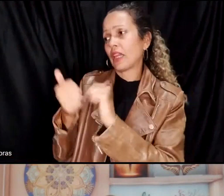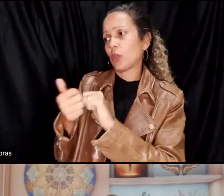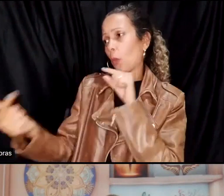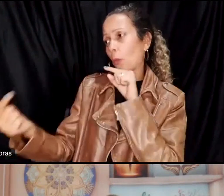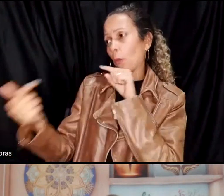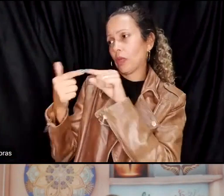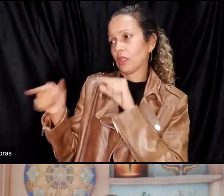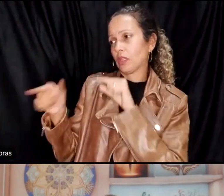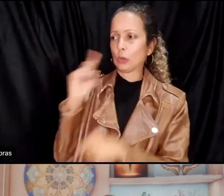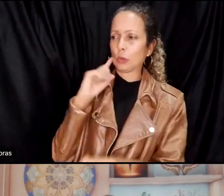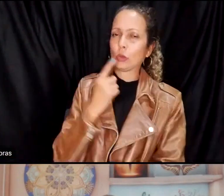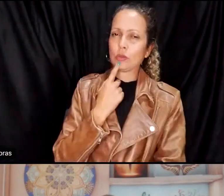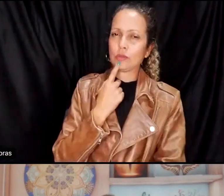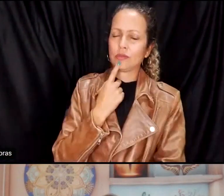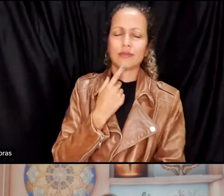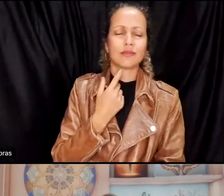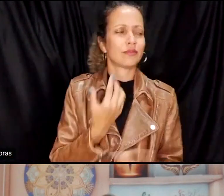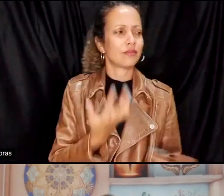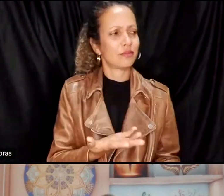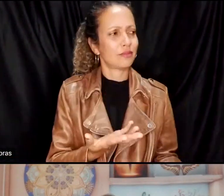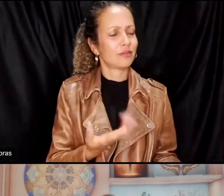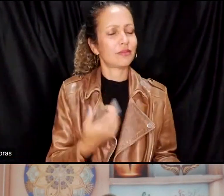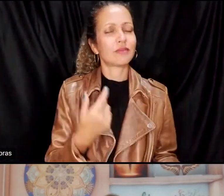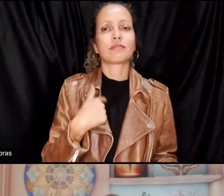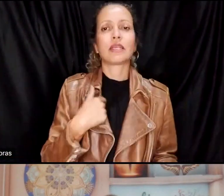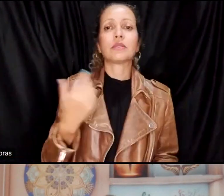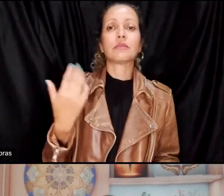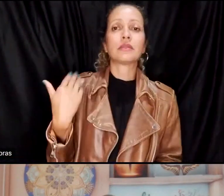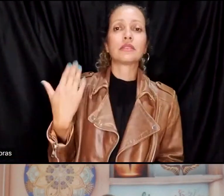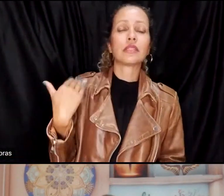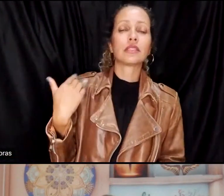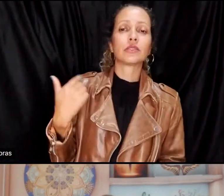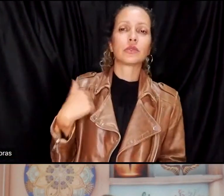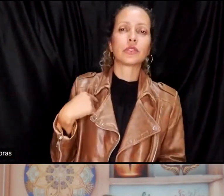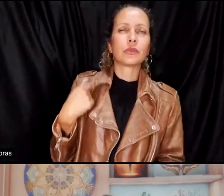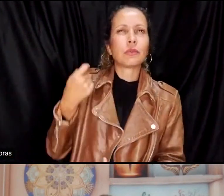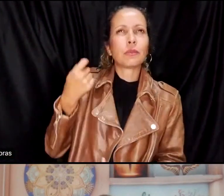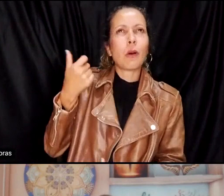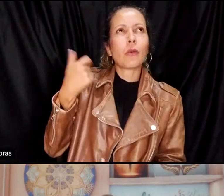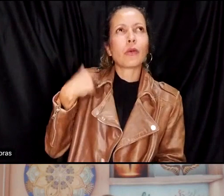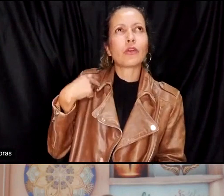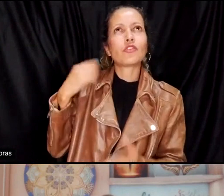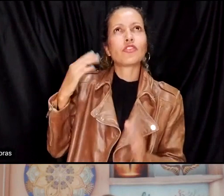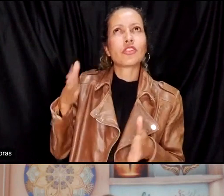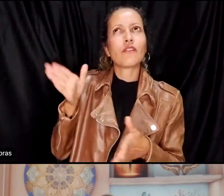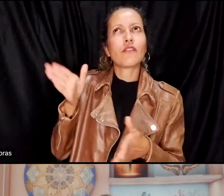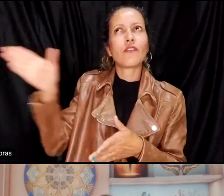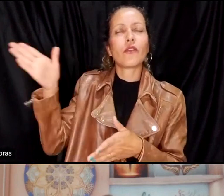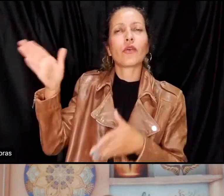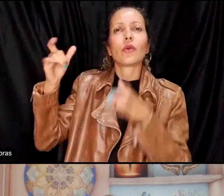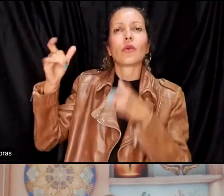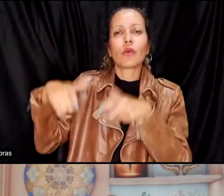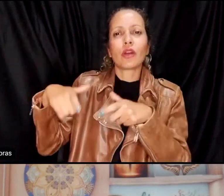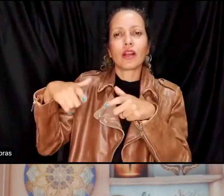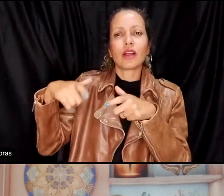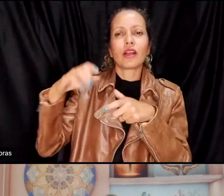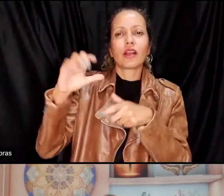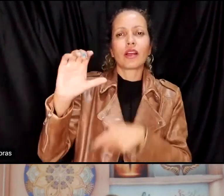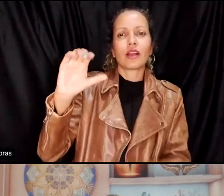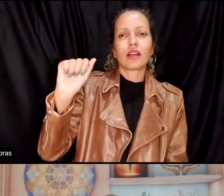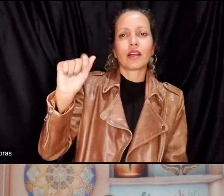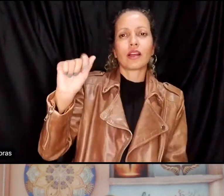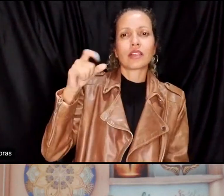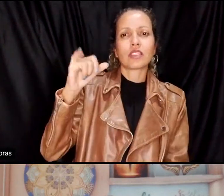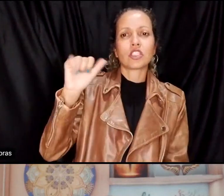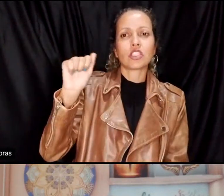Caxias do Sul, num seminário sobre surdo, sobre educação de surdos. Eu fiquei num hotel, mas eu estava, assim,